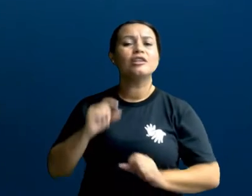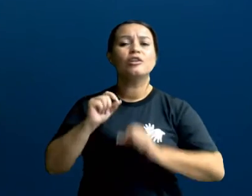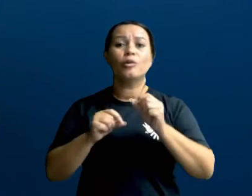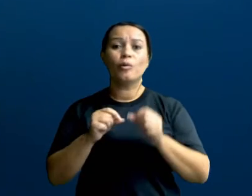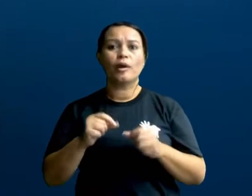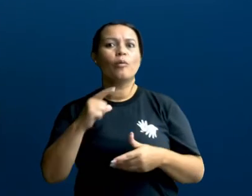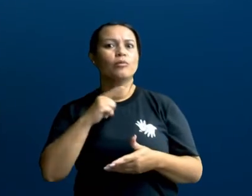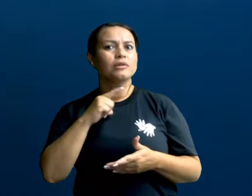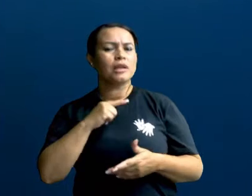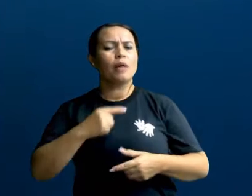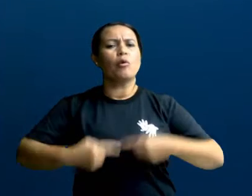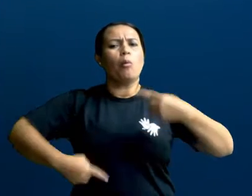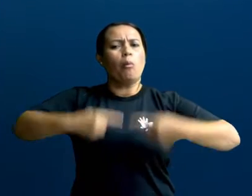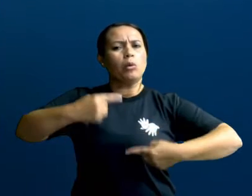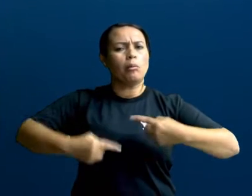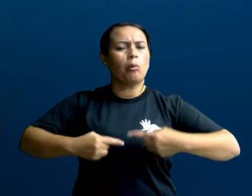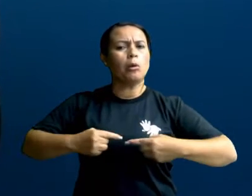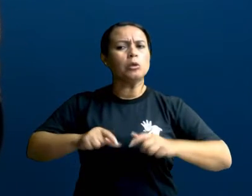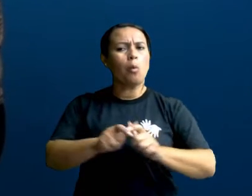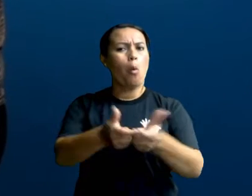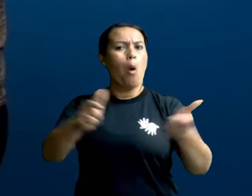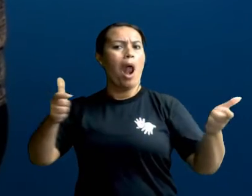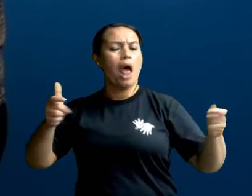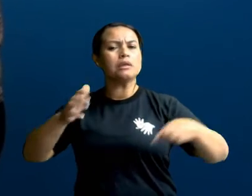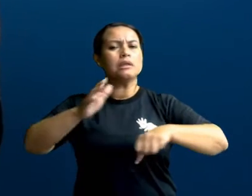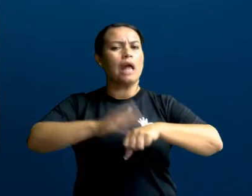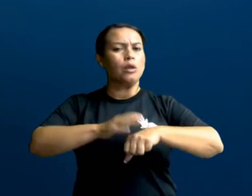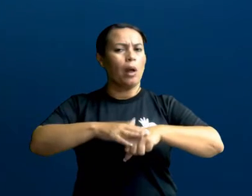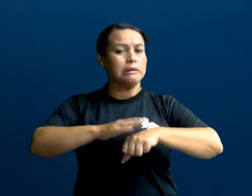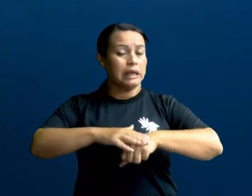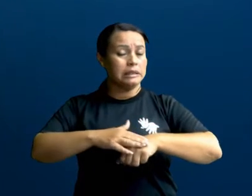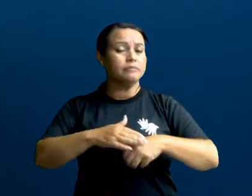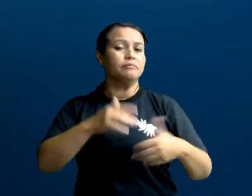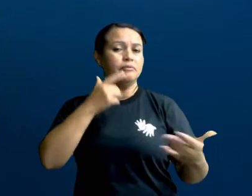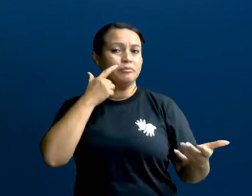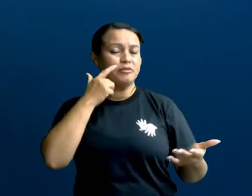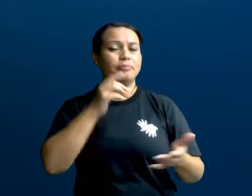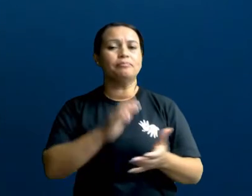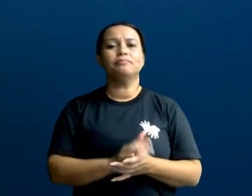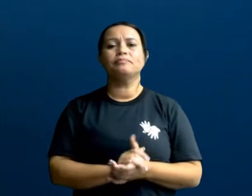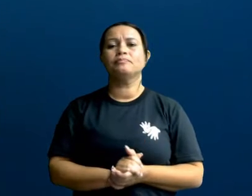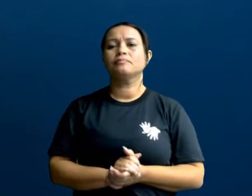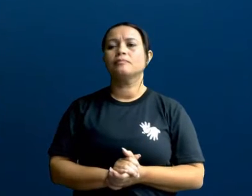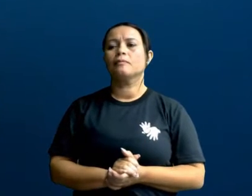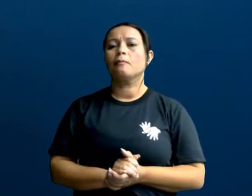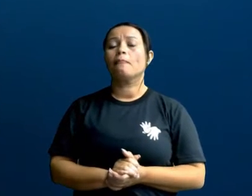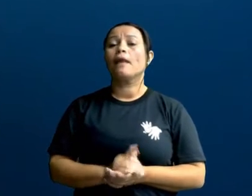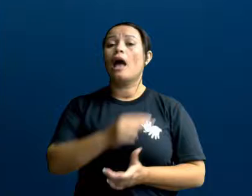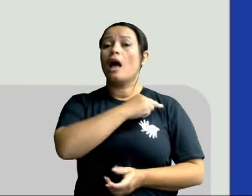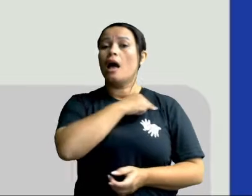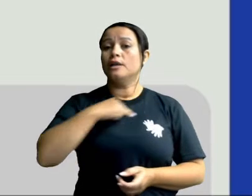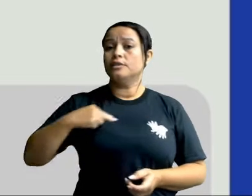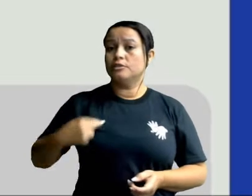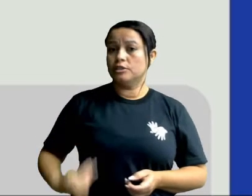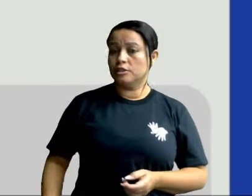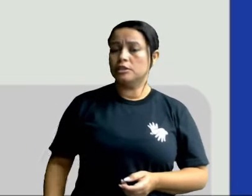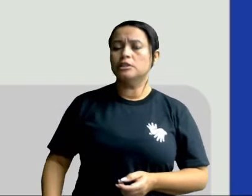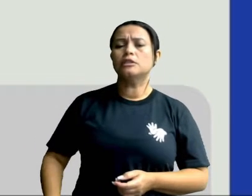internacional como um grande poder político e econômico da atualidade, ok? Então vamos lá. A